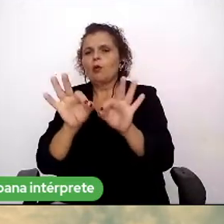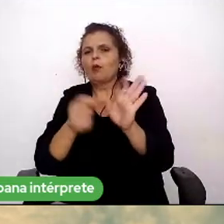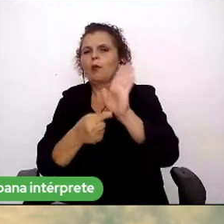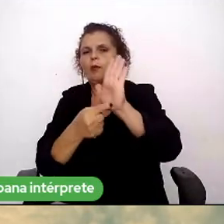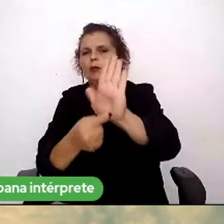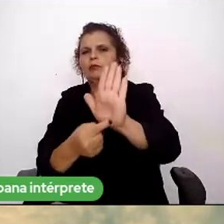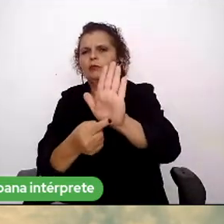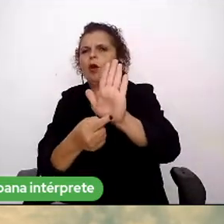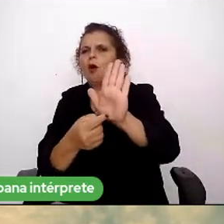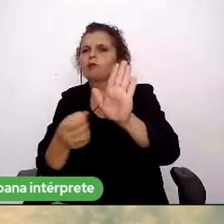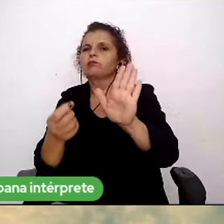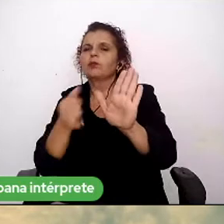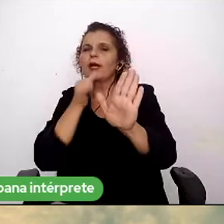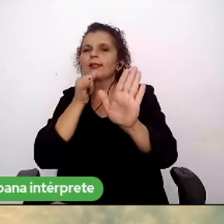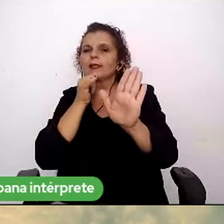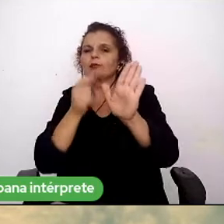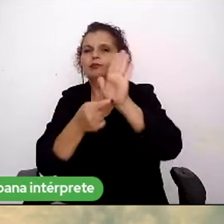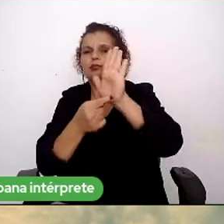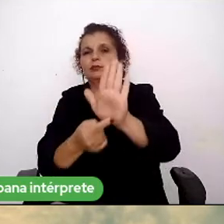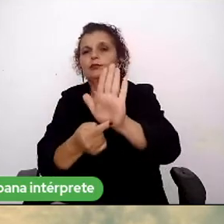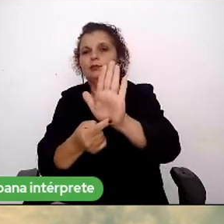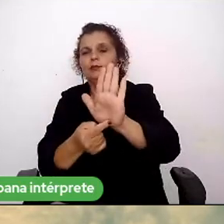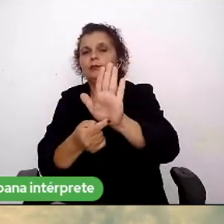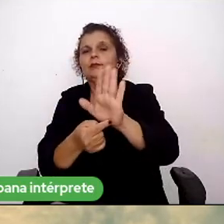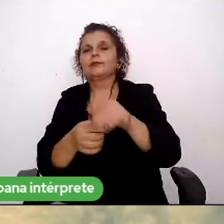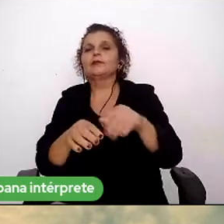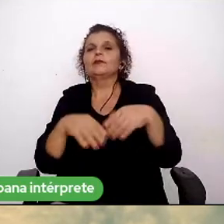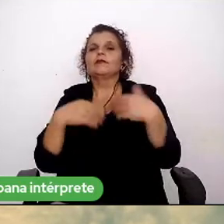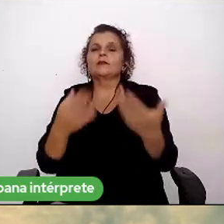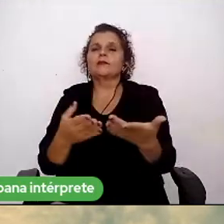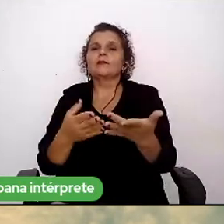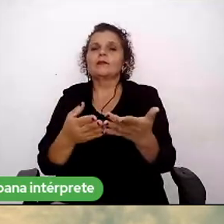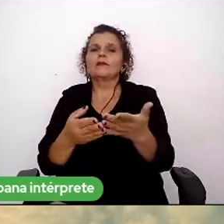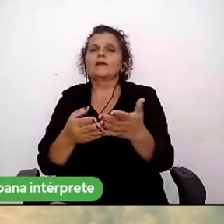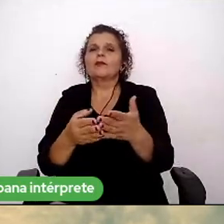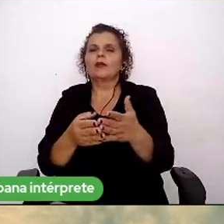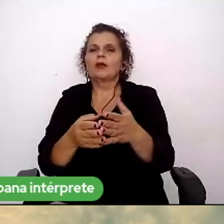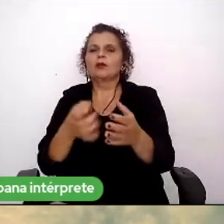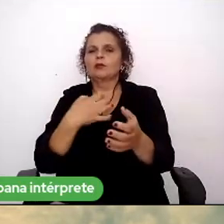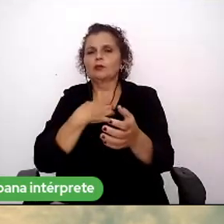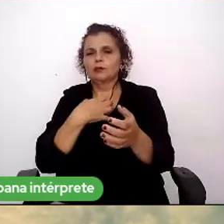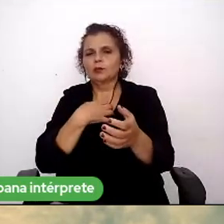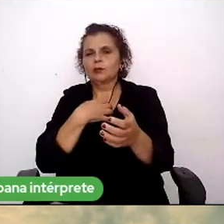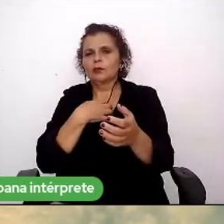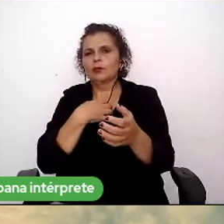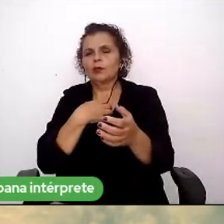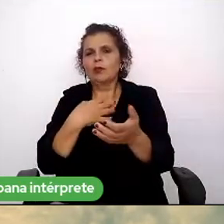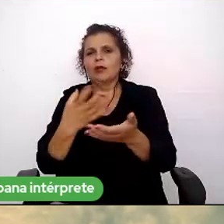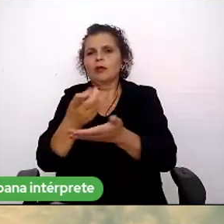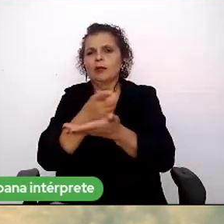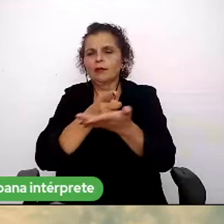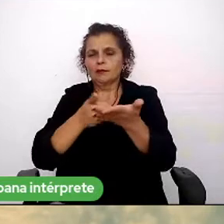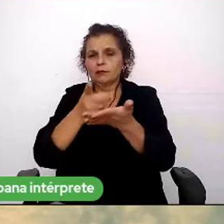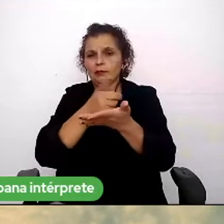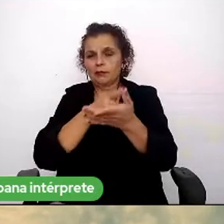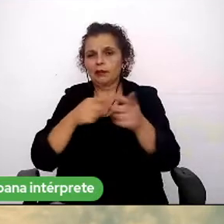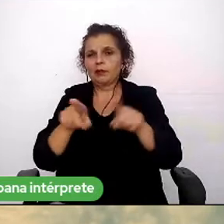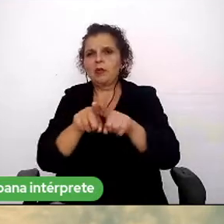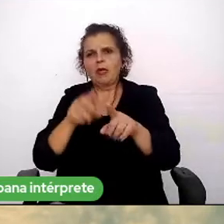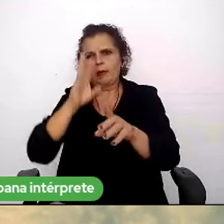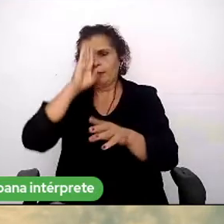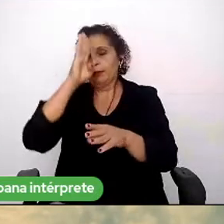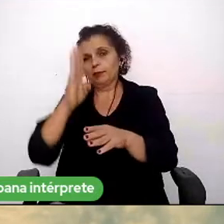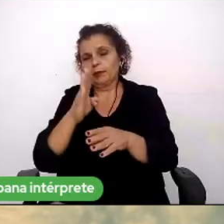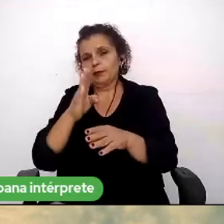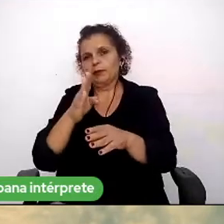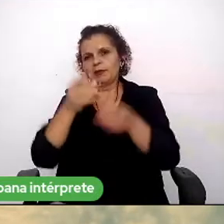entregas, né? E essa metodologia do design thinking, claro, não é nossa ideia aqui explicar